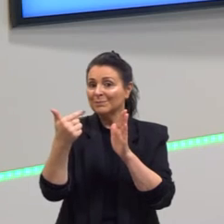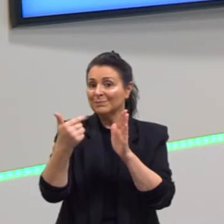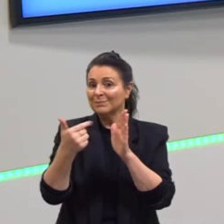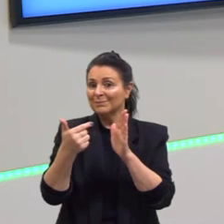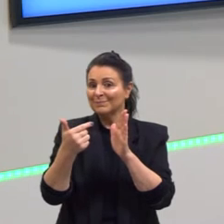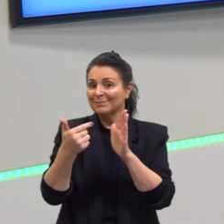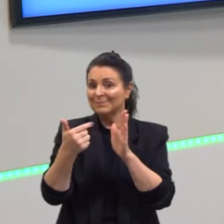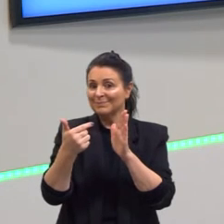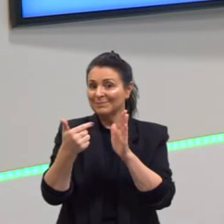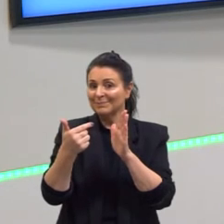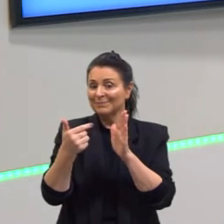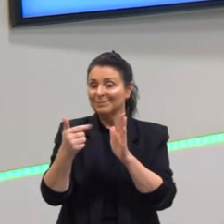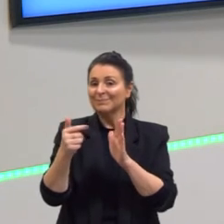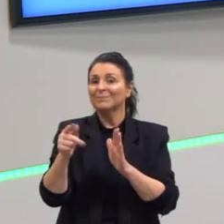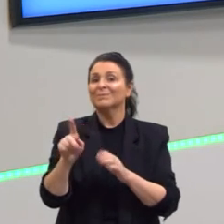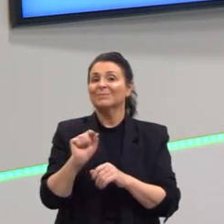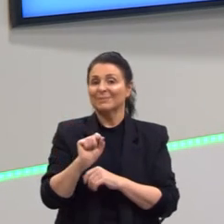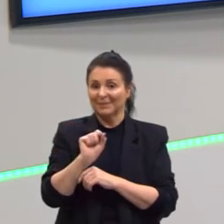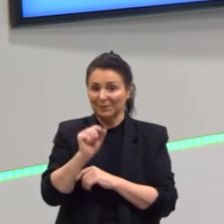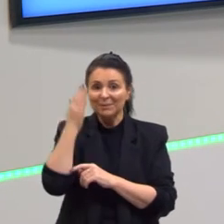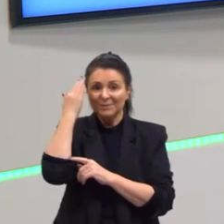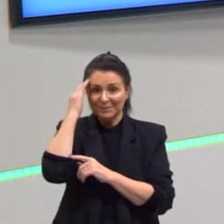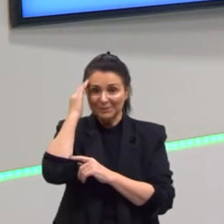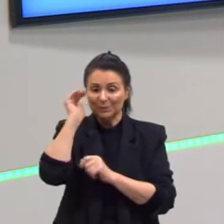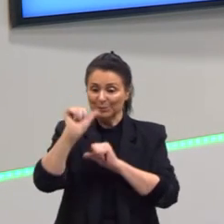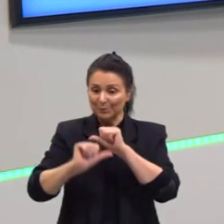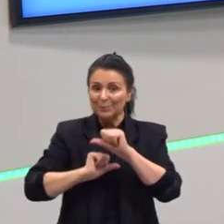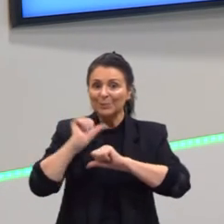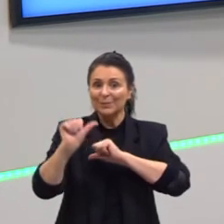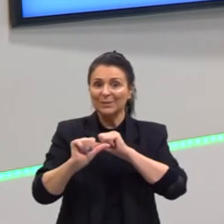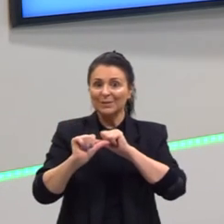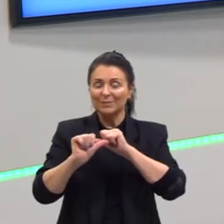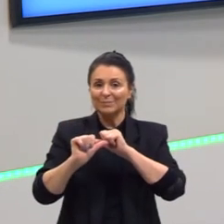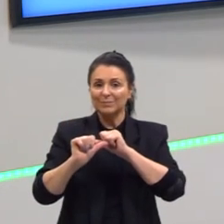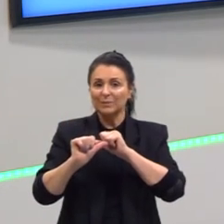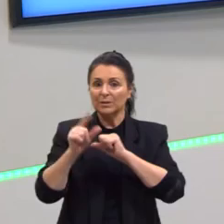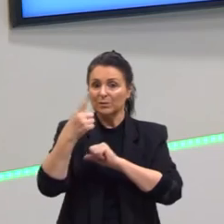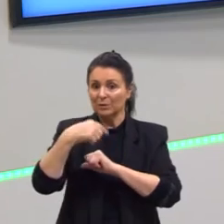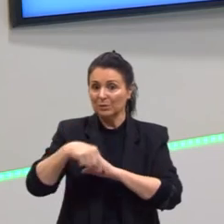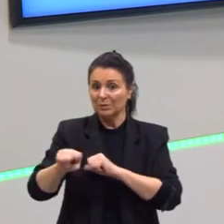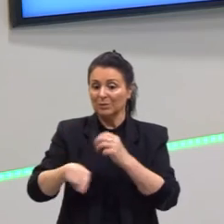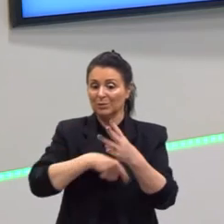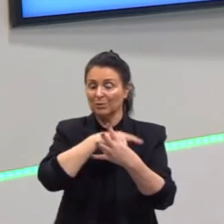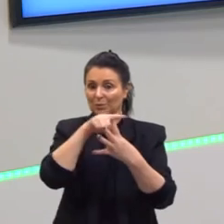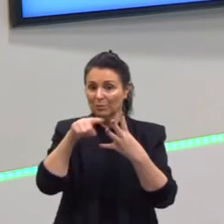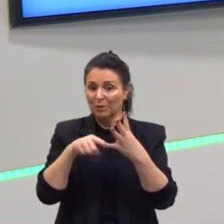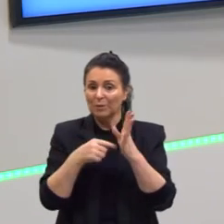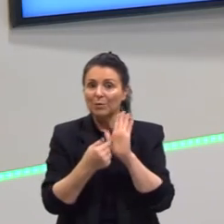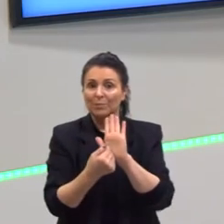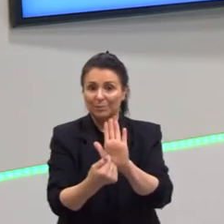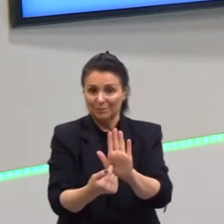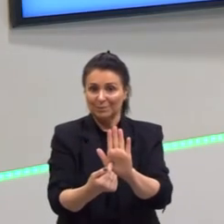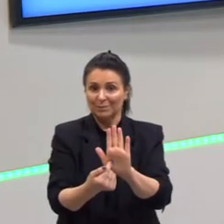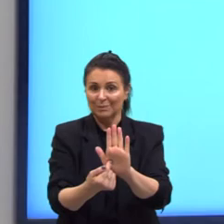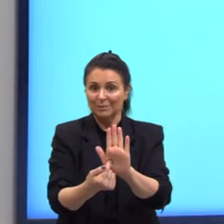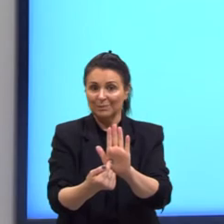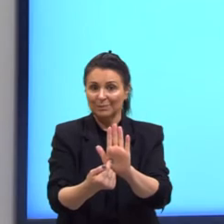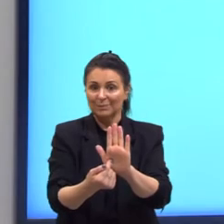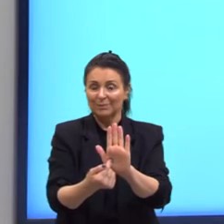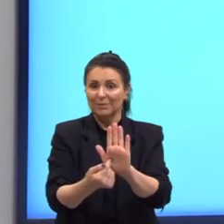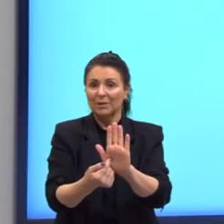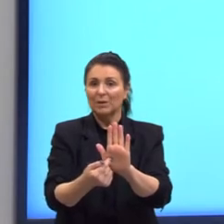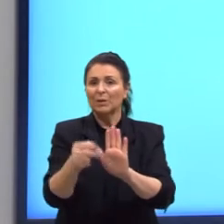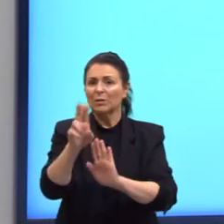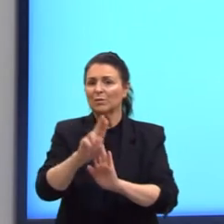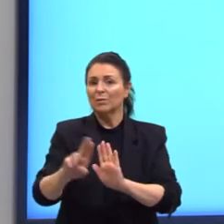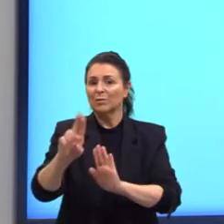lá e vai ser um um vai ser Wii ou vai ser um daí e quando for essas outras quatro quando aparecer essas outras quatro